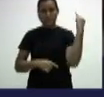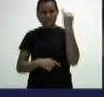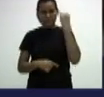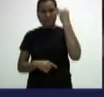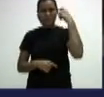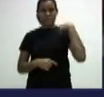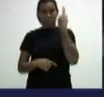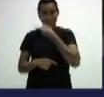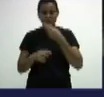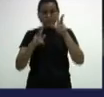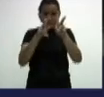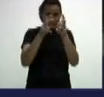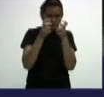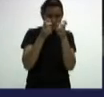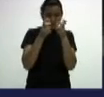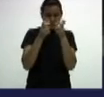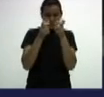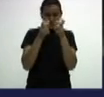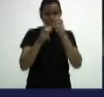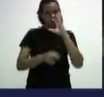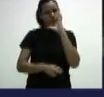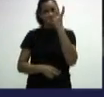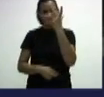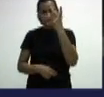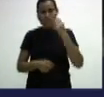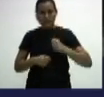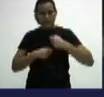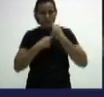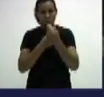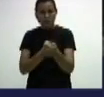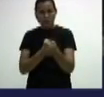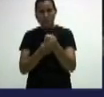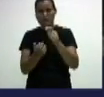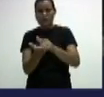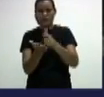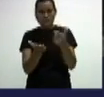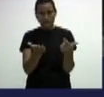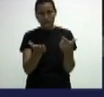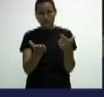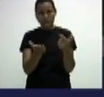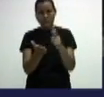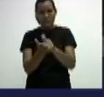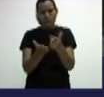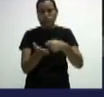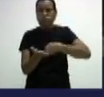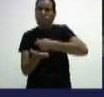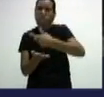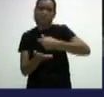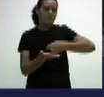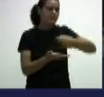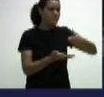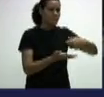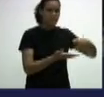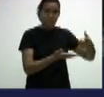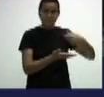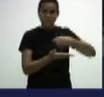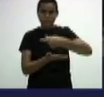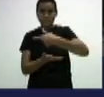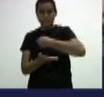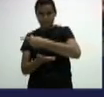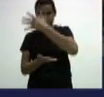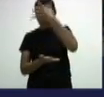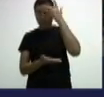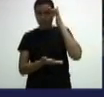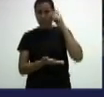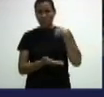percebe justamente no momento da entrega do jornal. Porque a gente faz a entrega de mão a mão